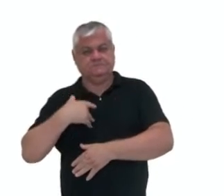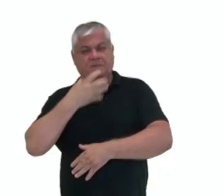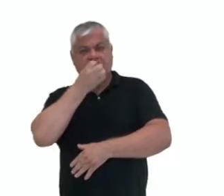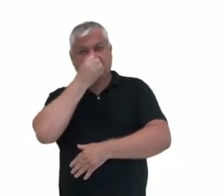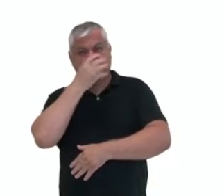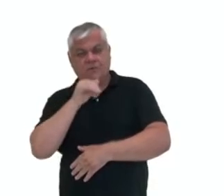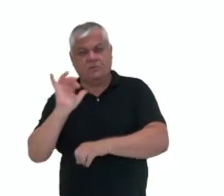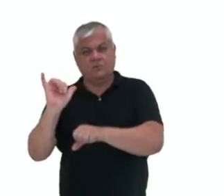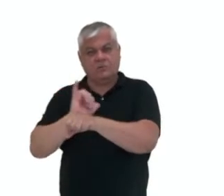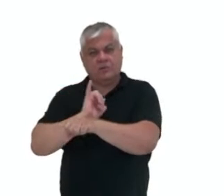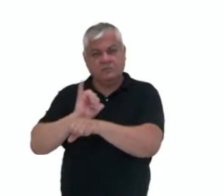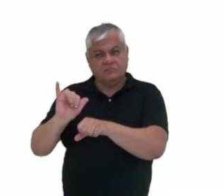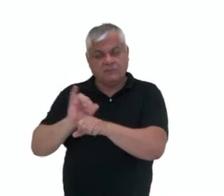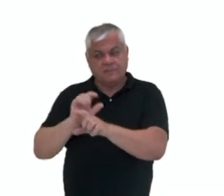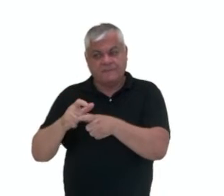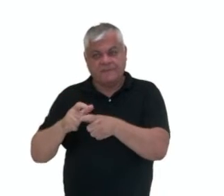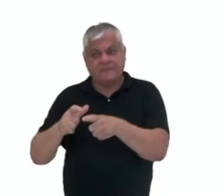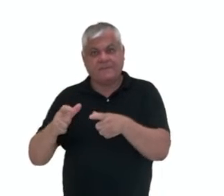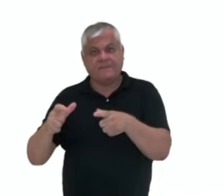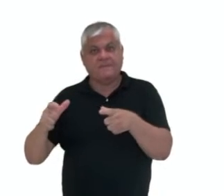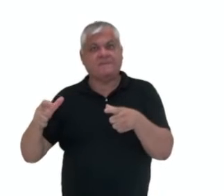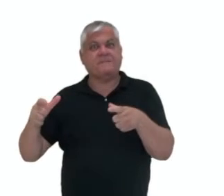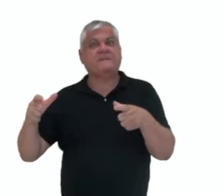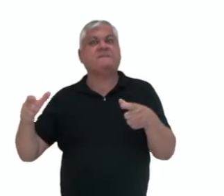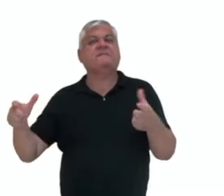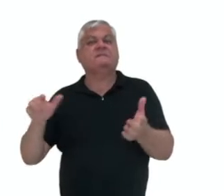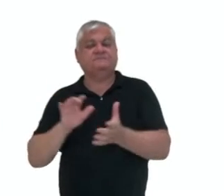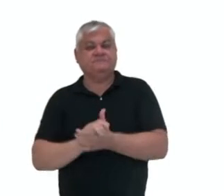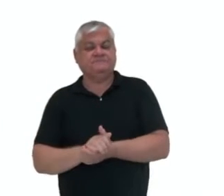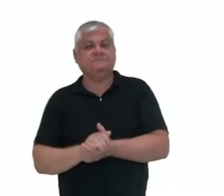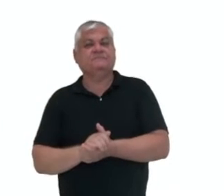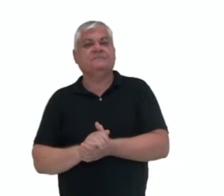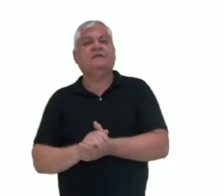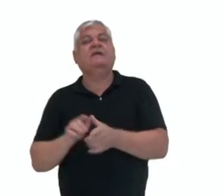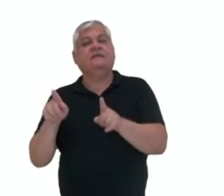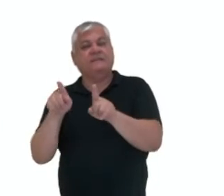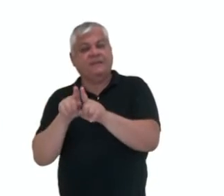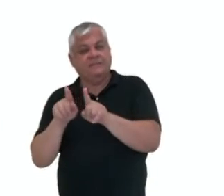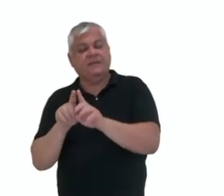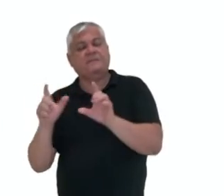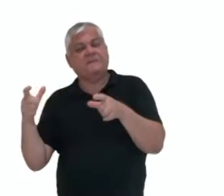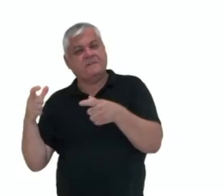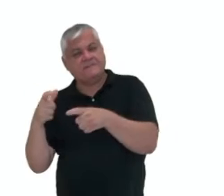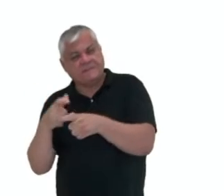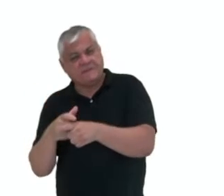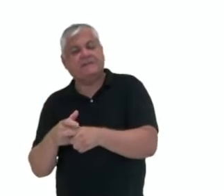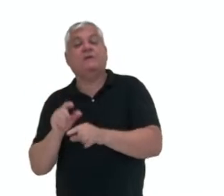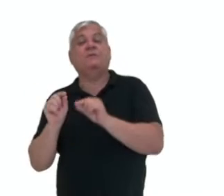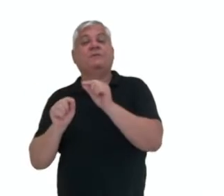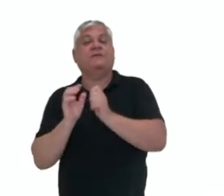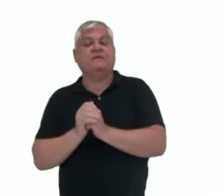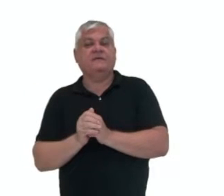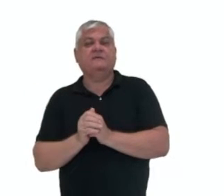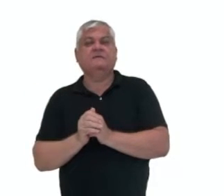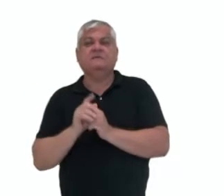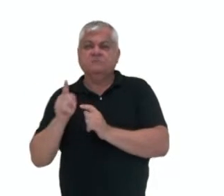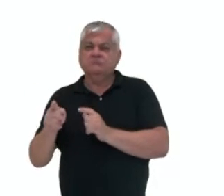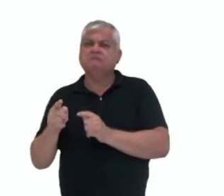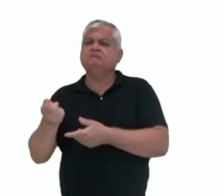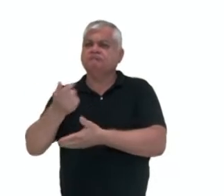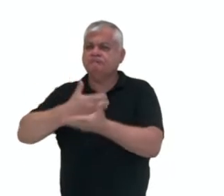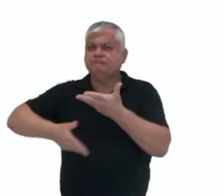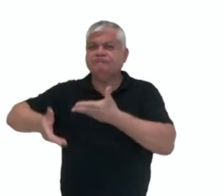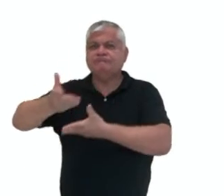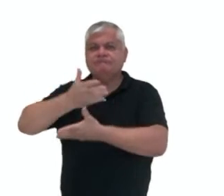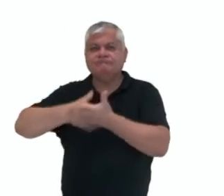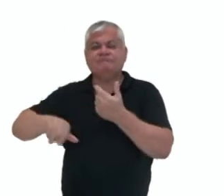estratégias de ordem macro, ou seja, grandes, e micro, pequenas, para restabelecer o negócio